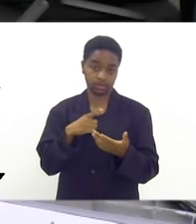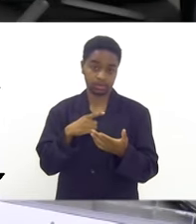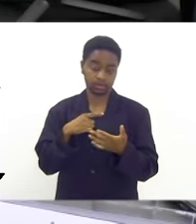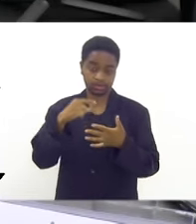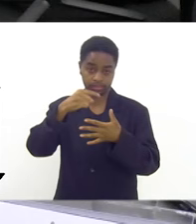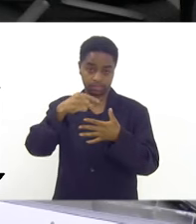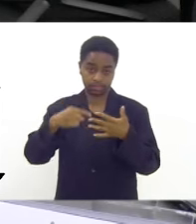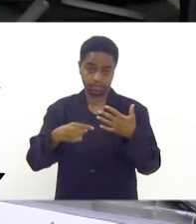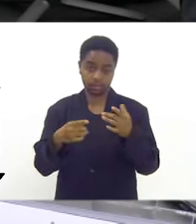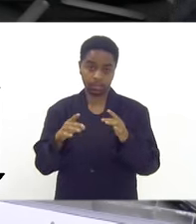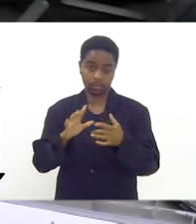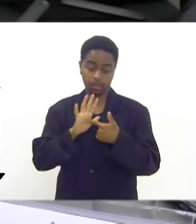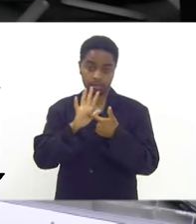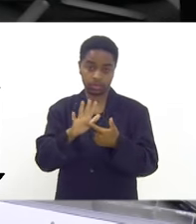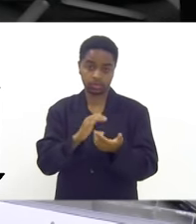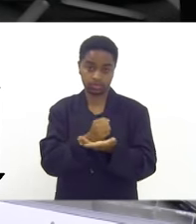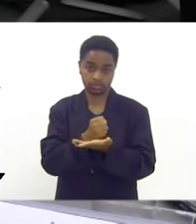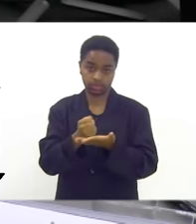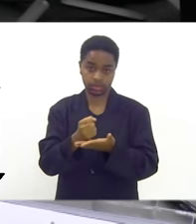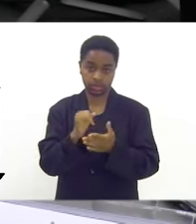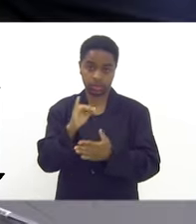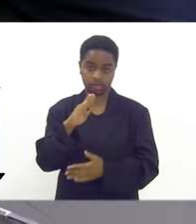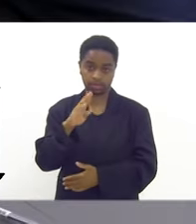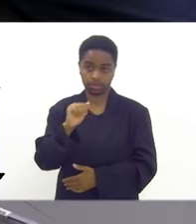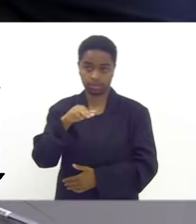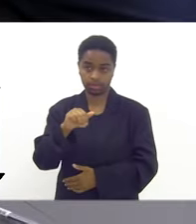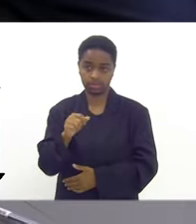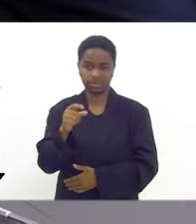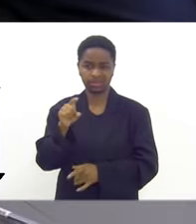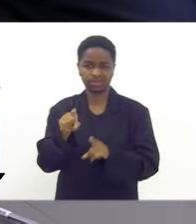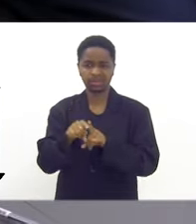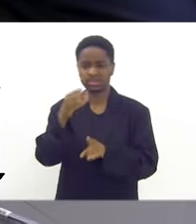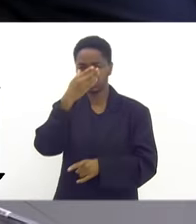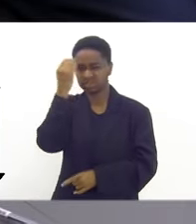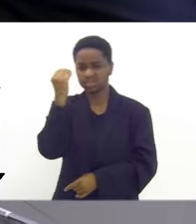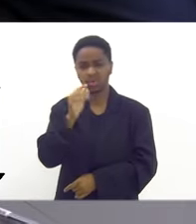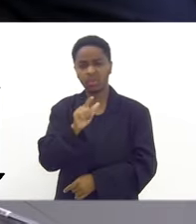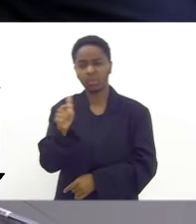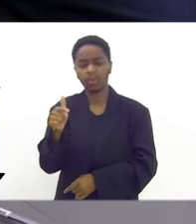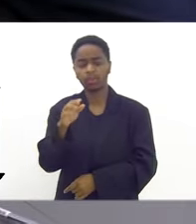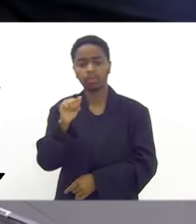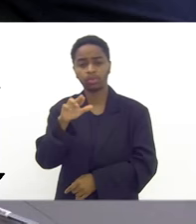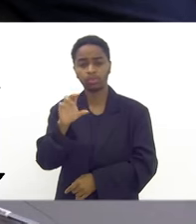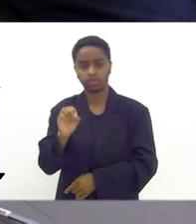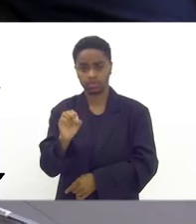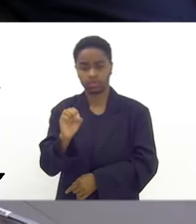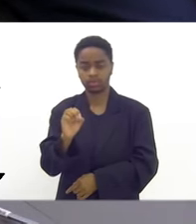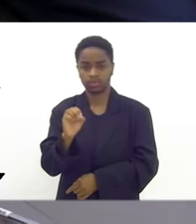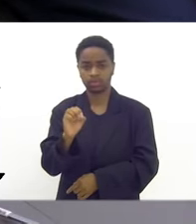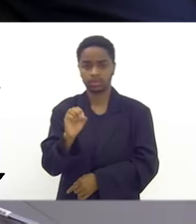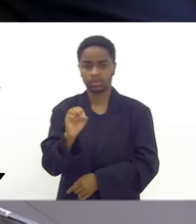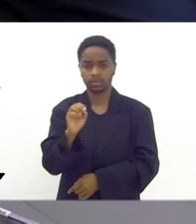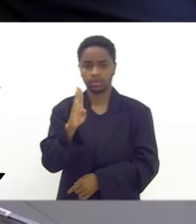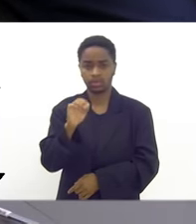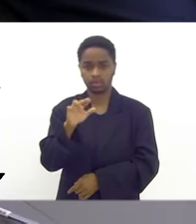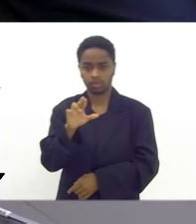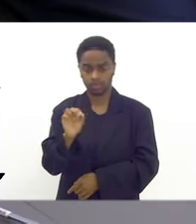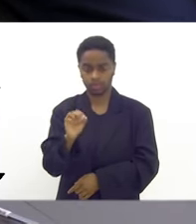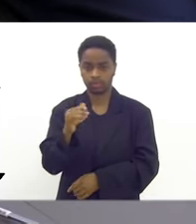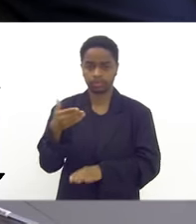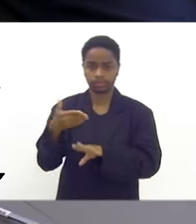do Ibama o de novo esqueci o rapaz que veio n Bruno da da da da da reunião